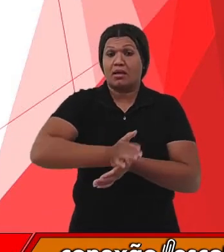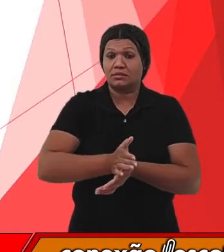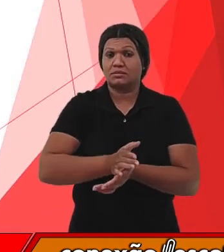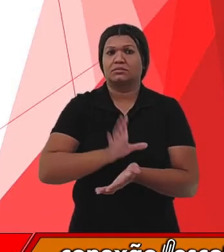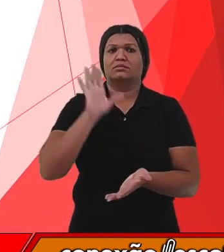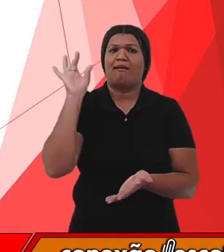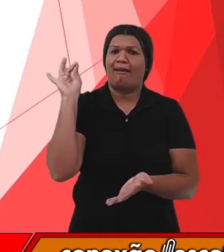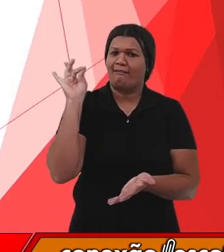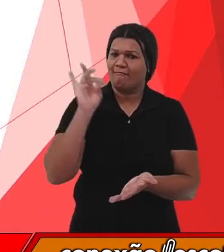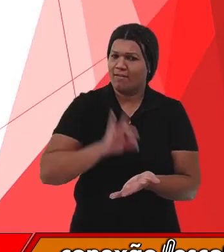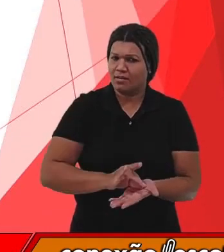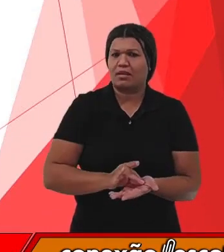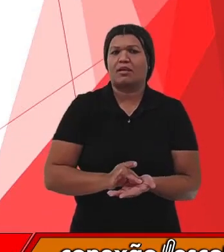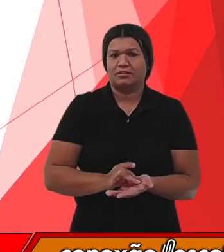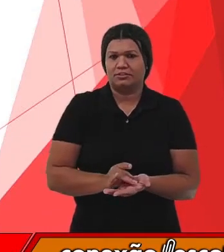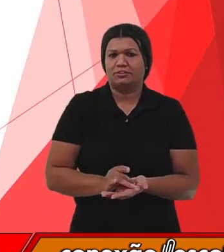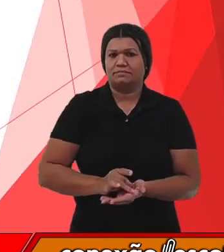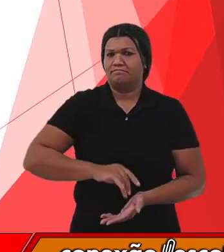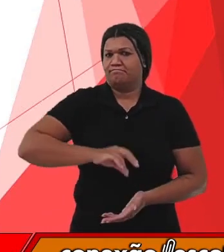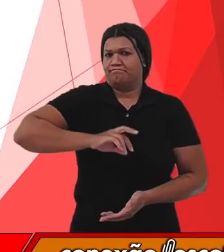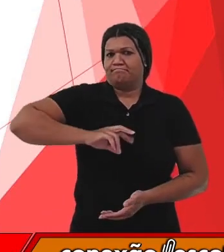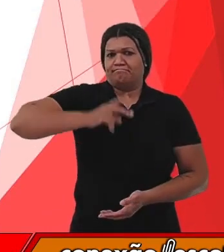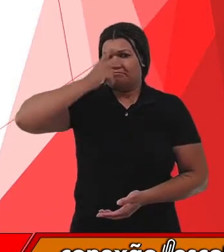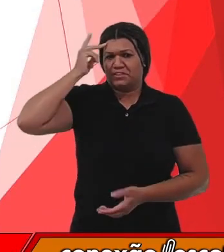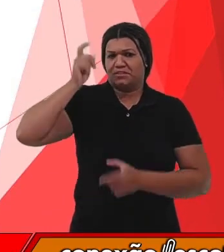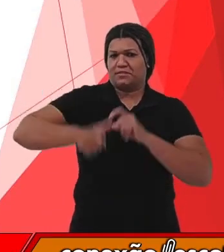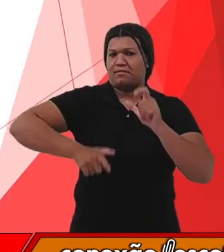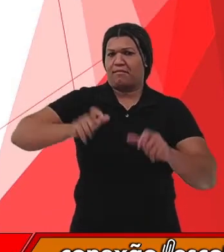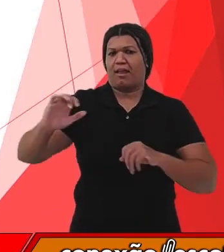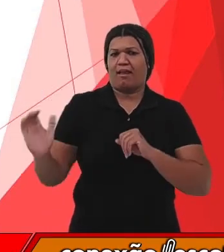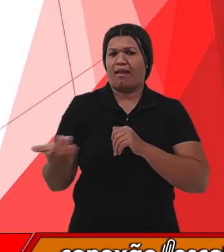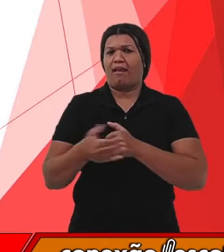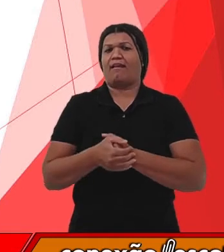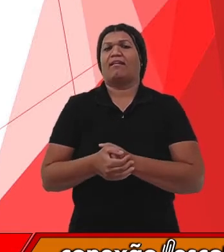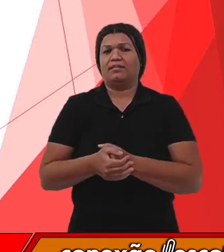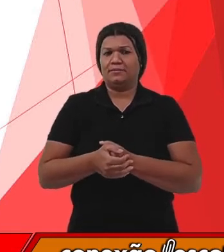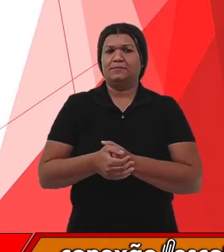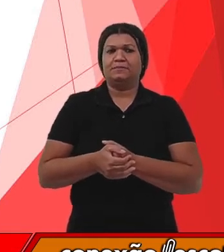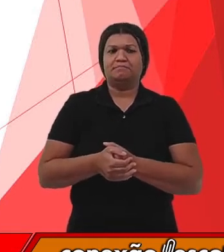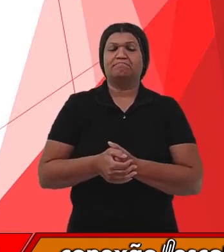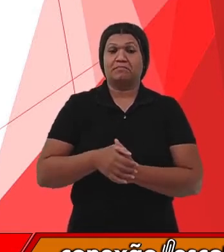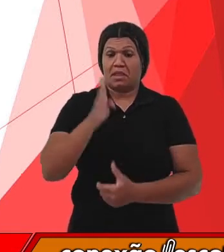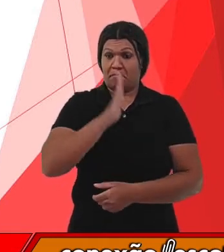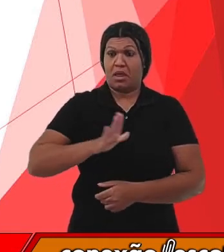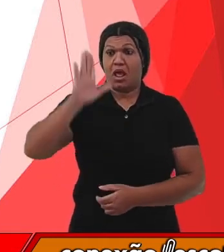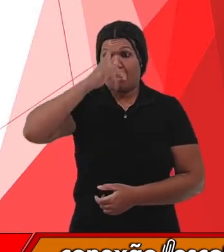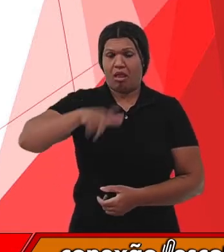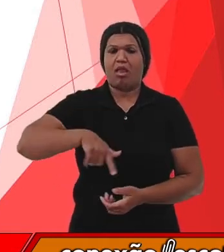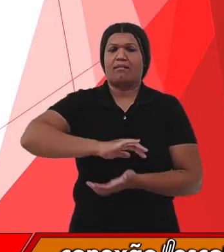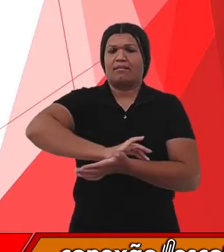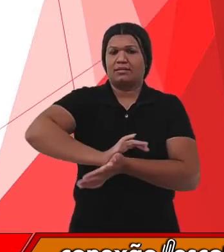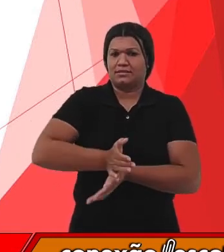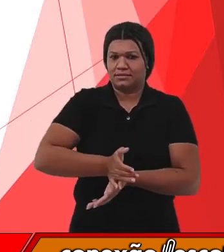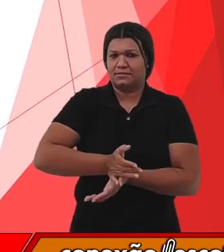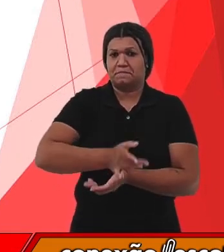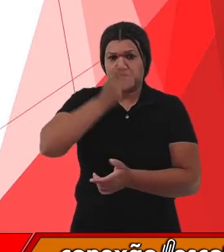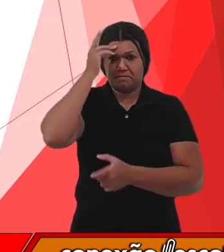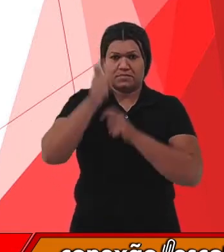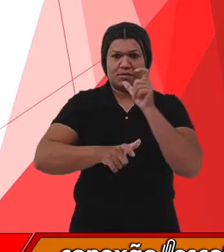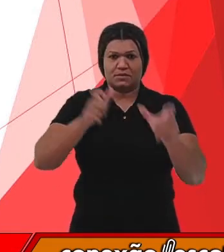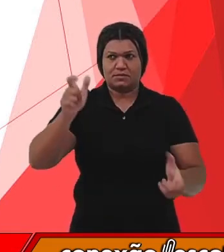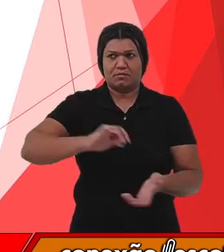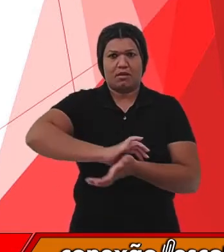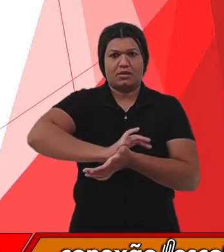verdade inconveniente. O Brasil é racista, as pessoas são racistas, mas elas não se